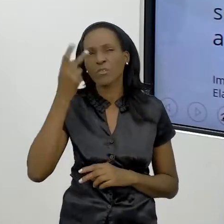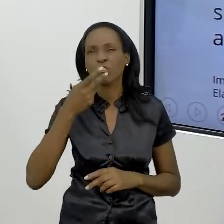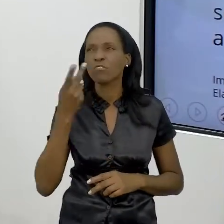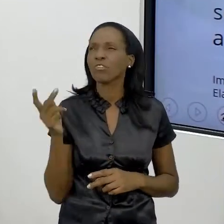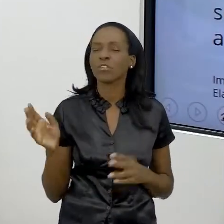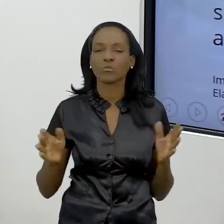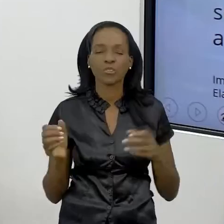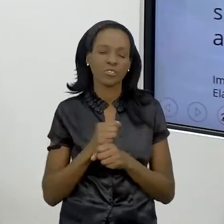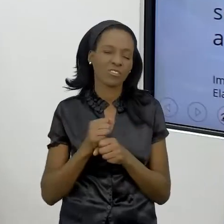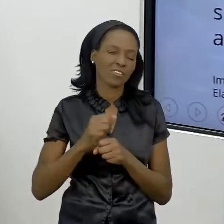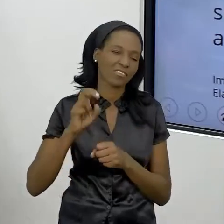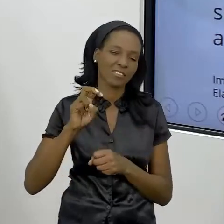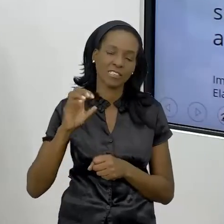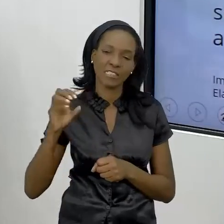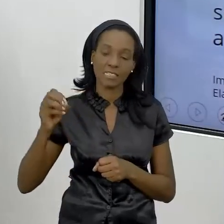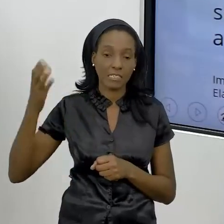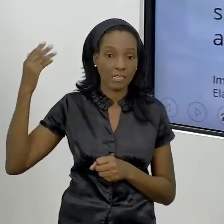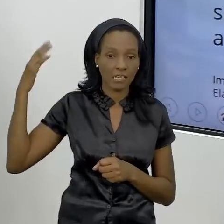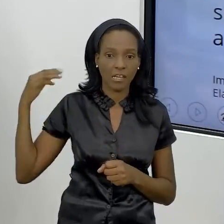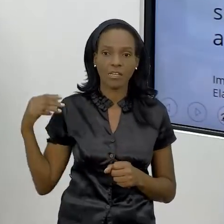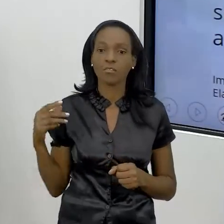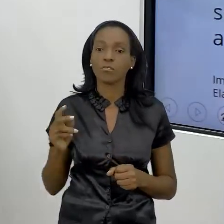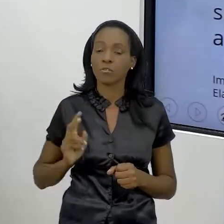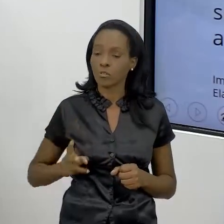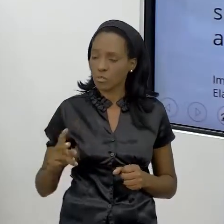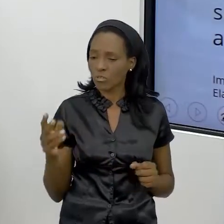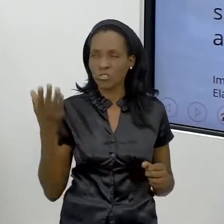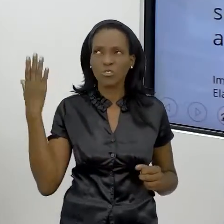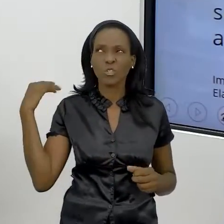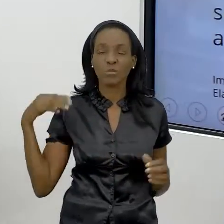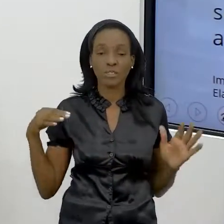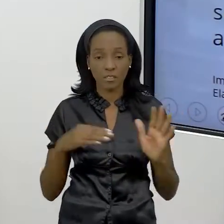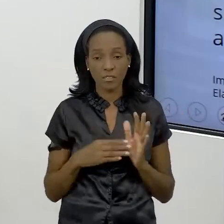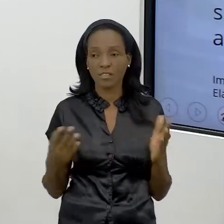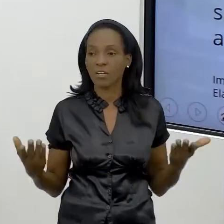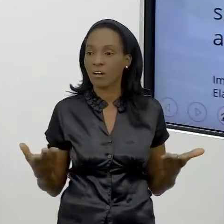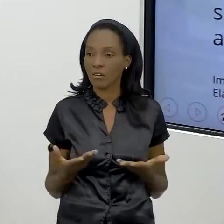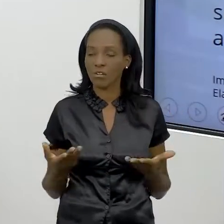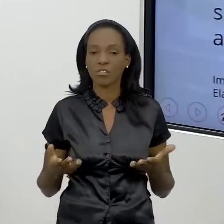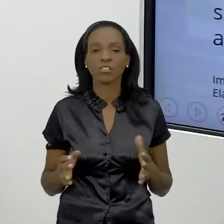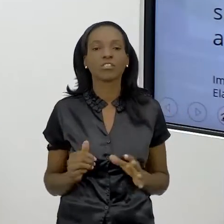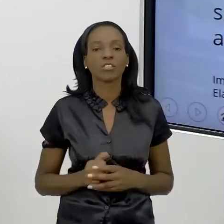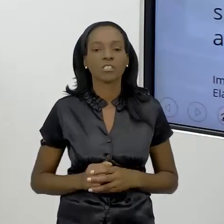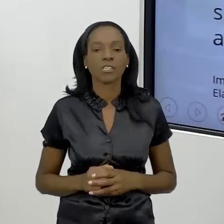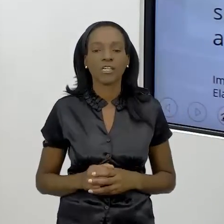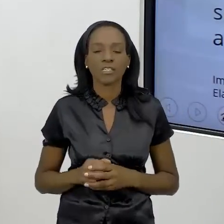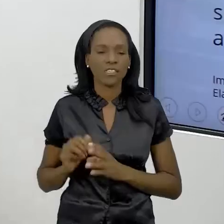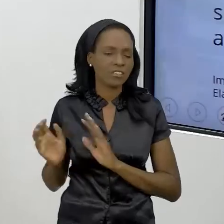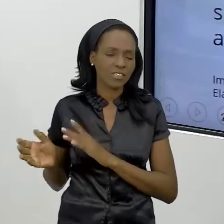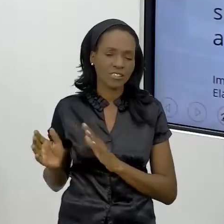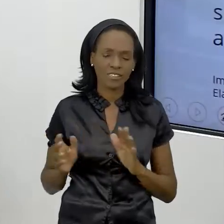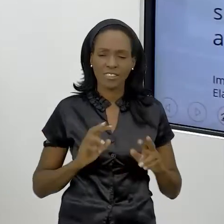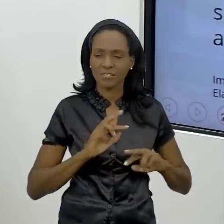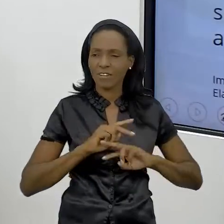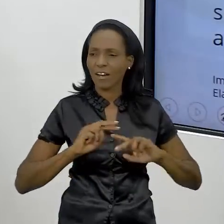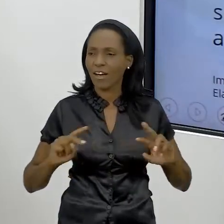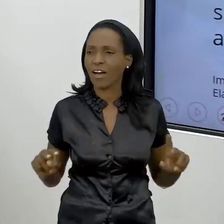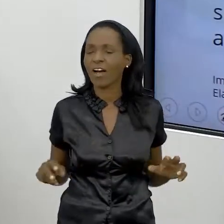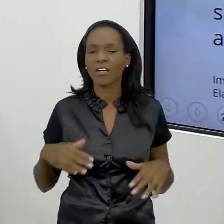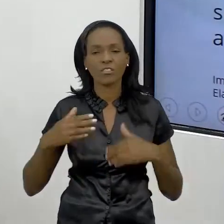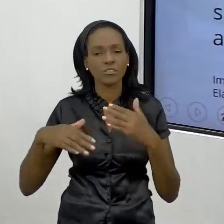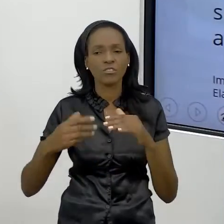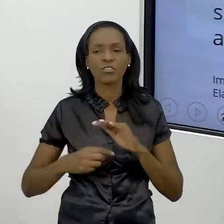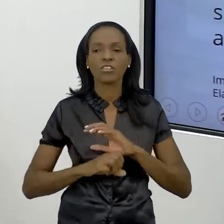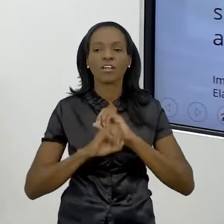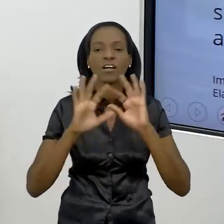anos atrás continua sendo passado até hoje, né, e todos esses processos, então a gente já deixou isso muito claro e a